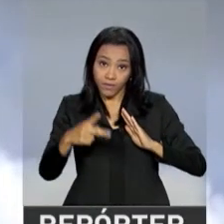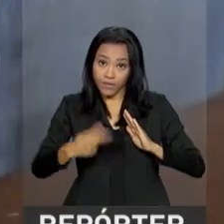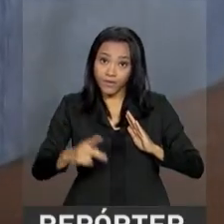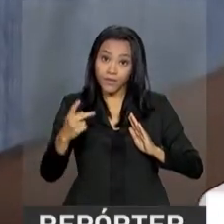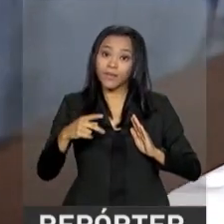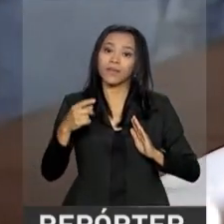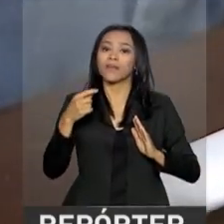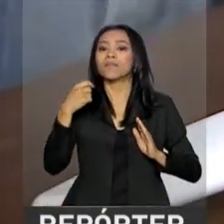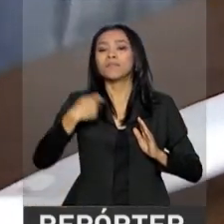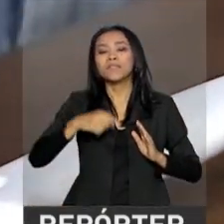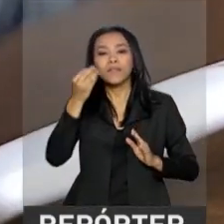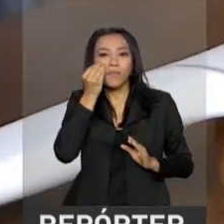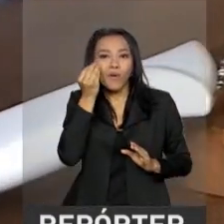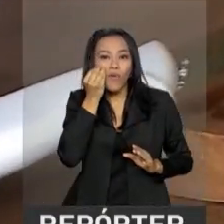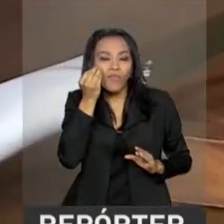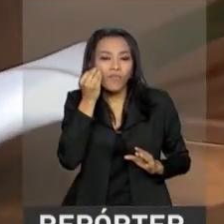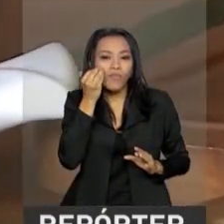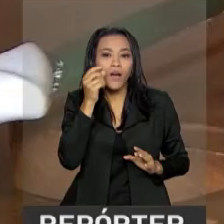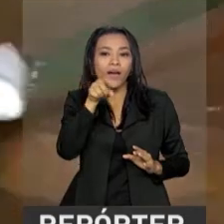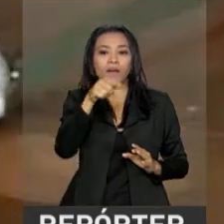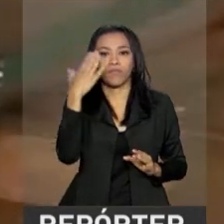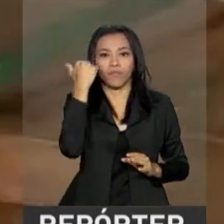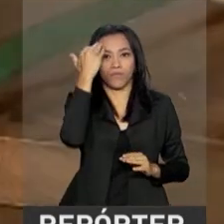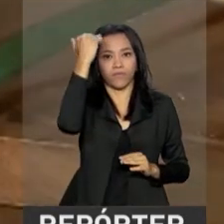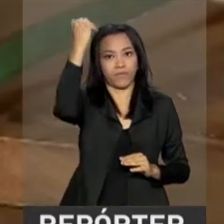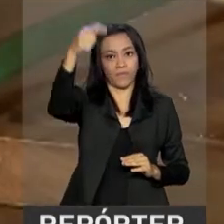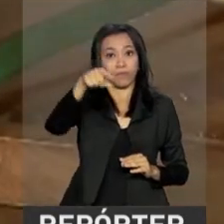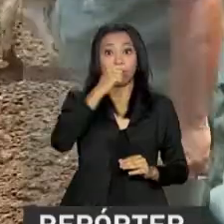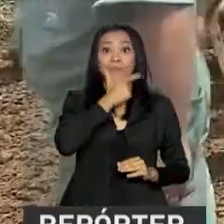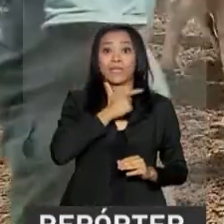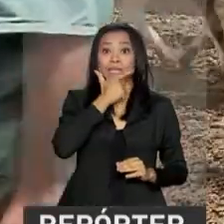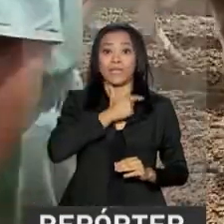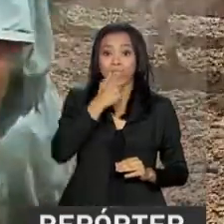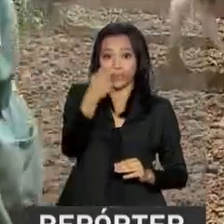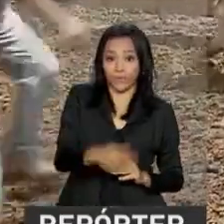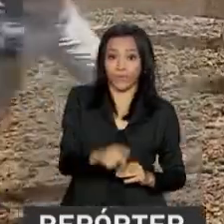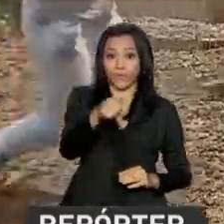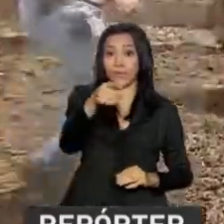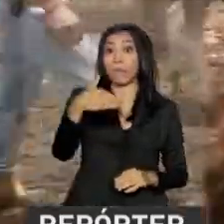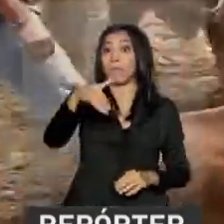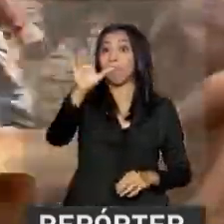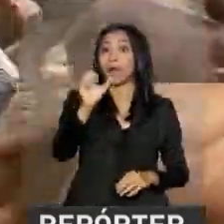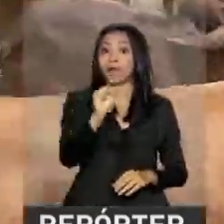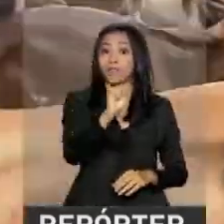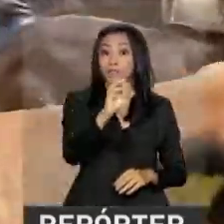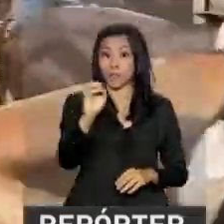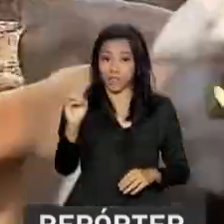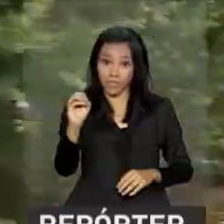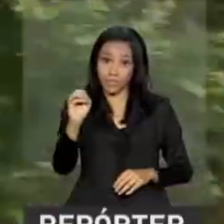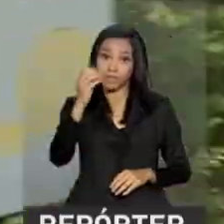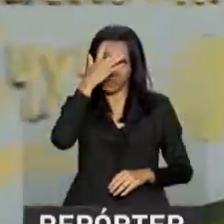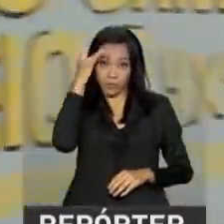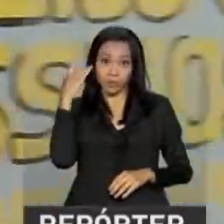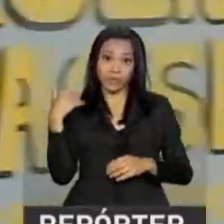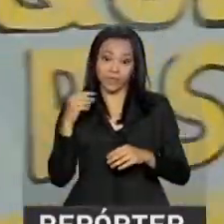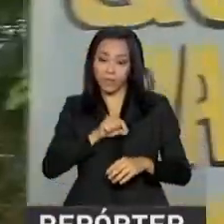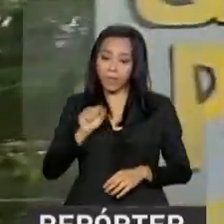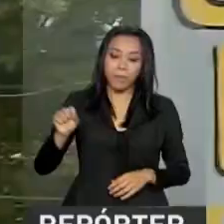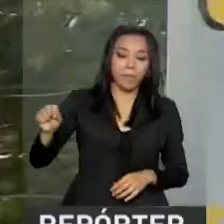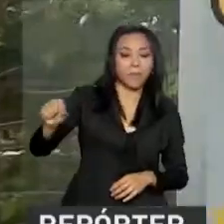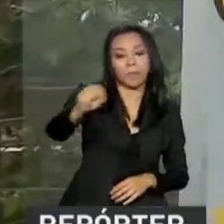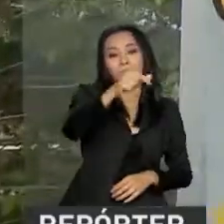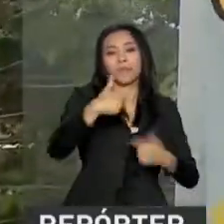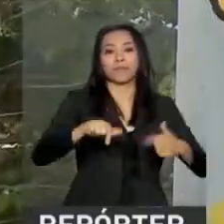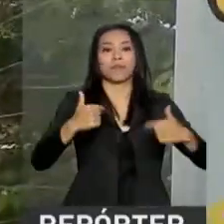sai daqui sem provar um pedacinho do famoso queijo canastra são mais de 800 pequenos produtores rurais que espalham sua